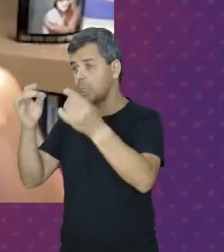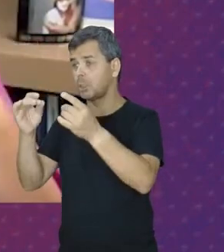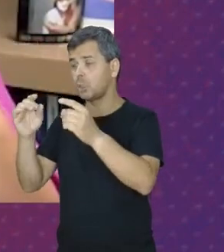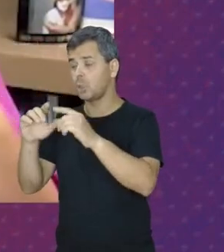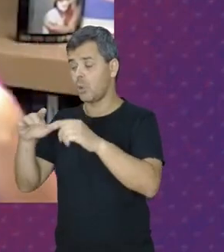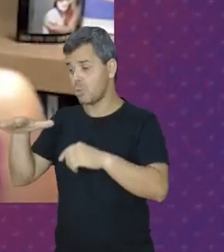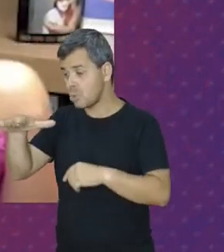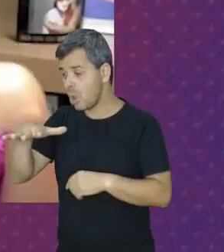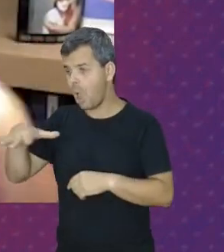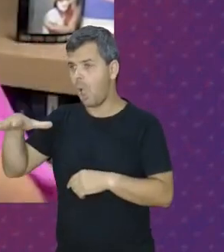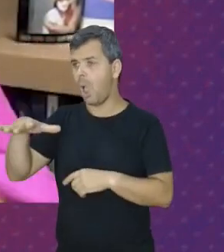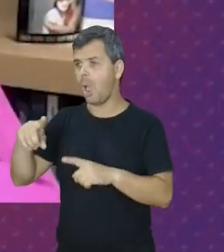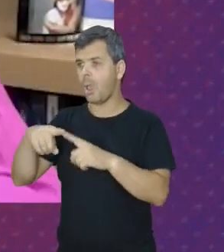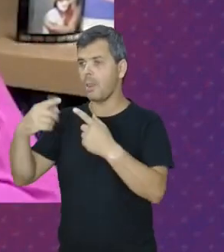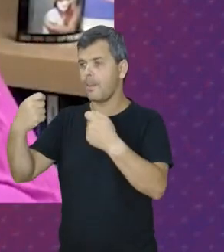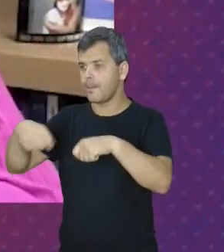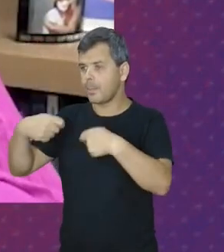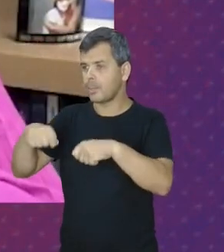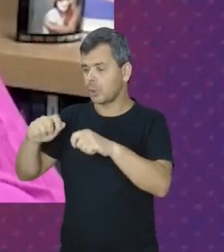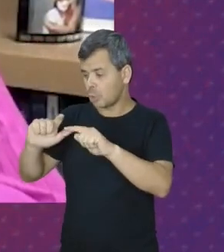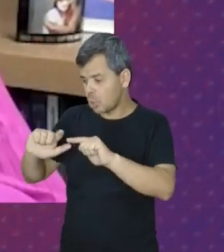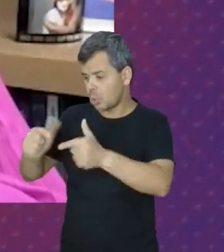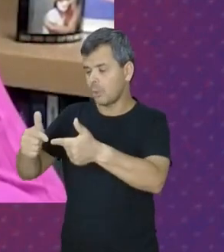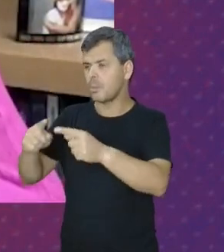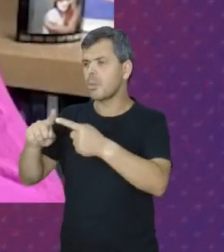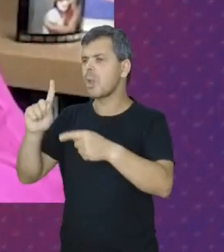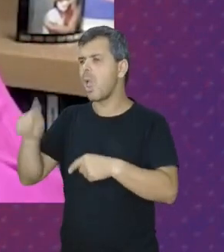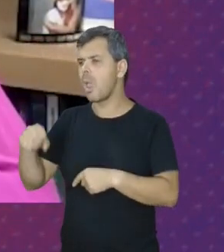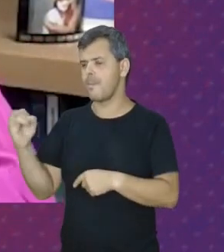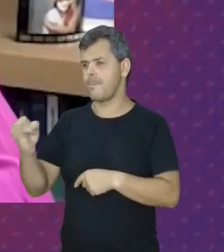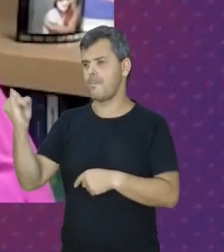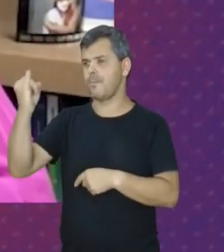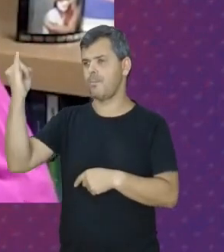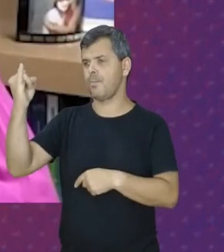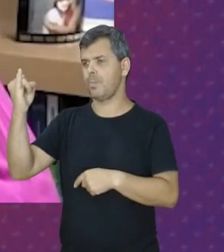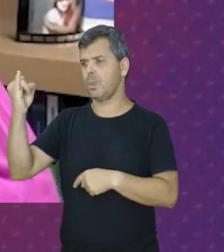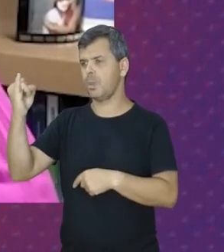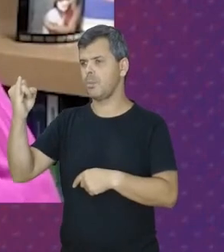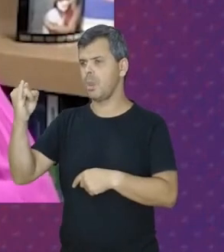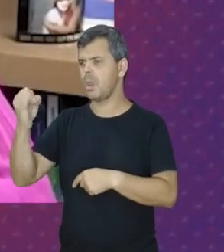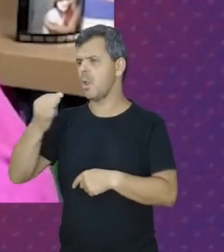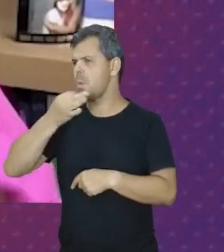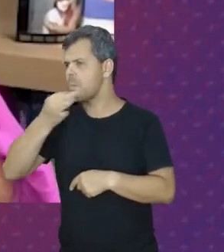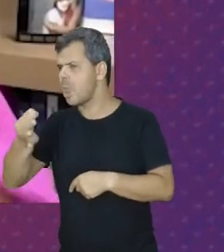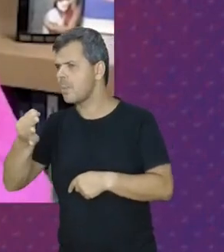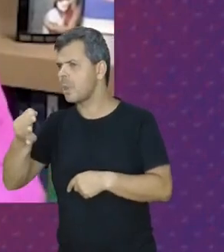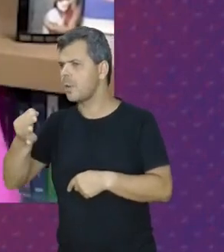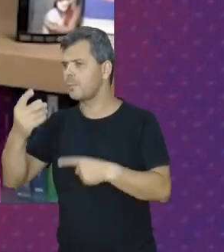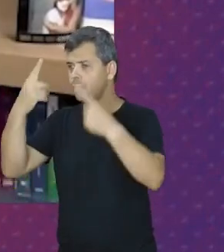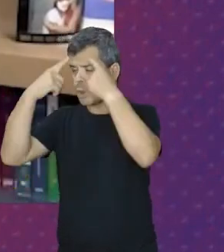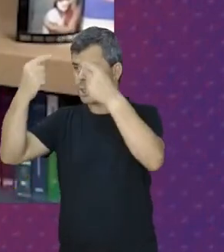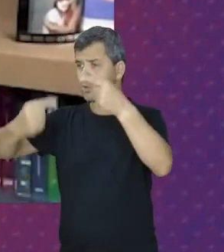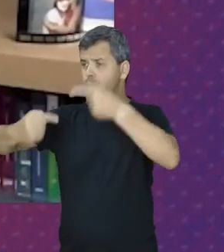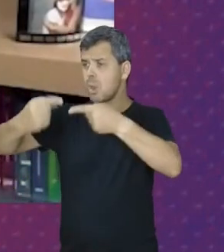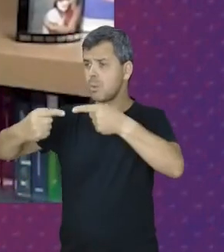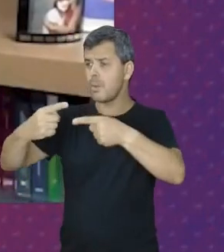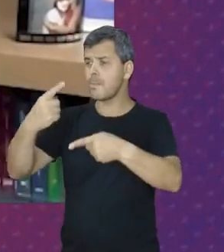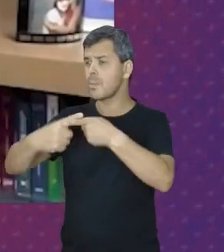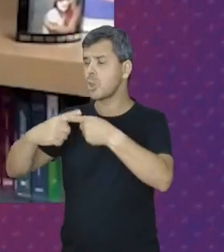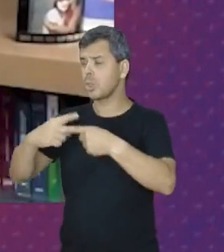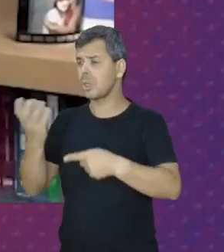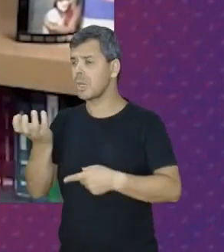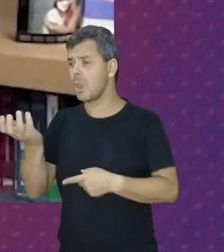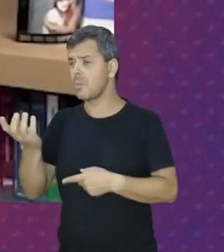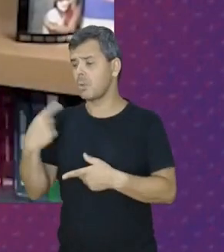de um cenário que precisa ser enfrentado. Por que é tão importante falar de violência política, porque nós não queremos que as mulheres